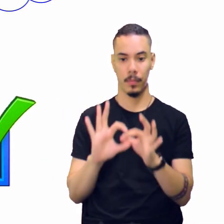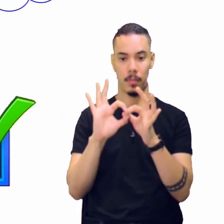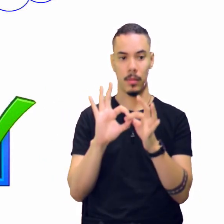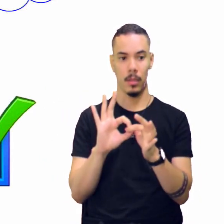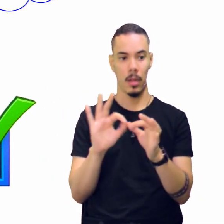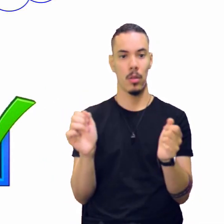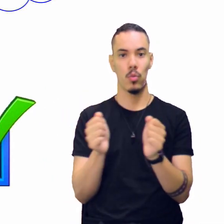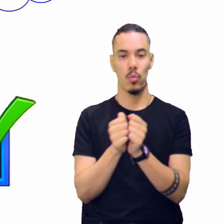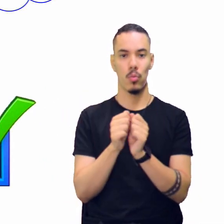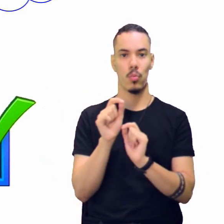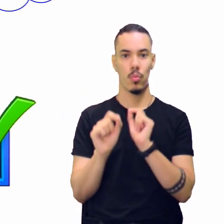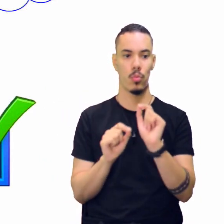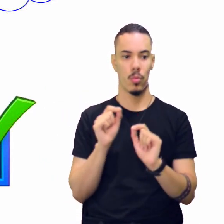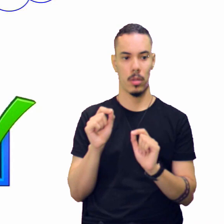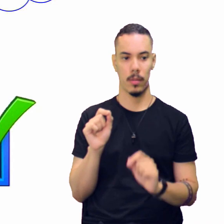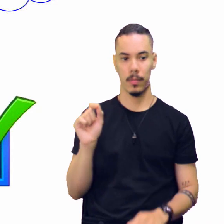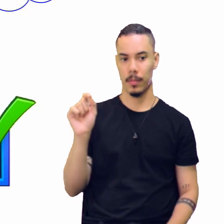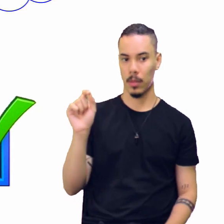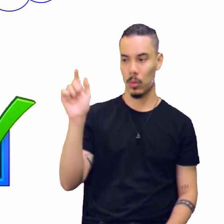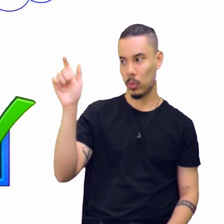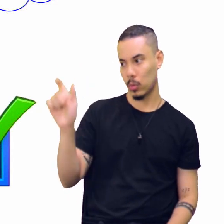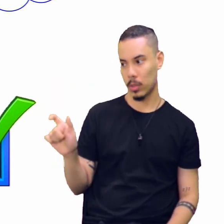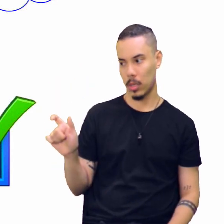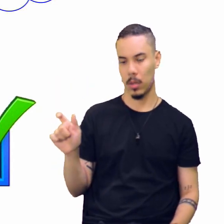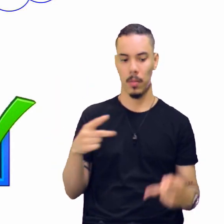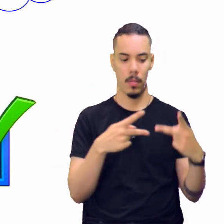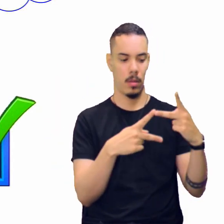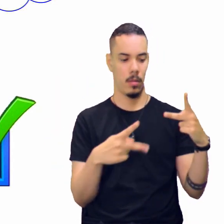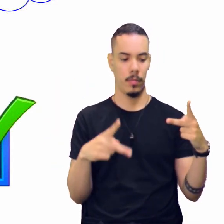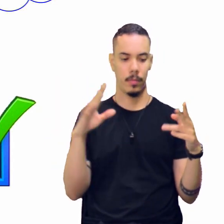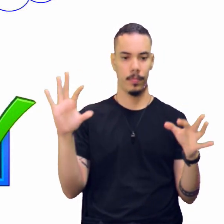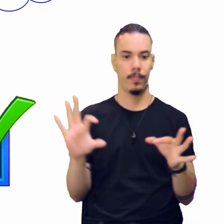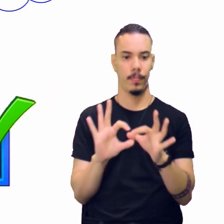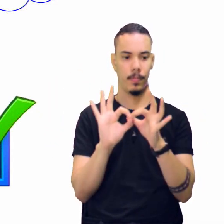o sujeito ao seu predicativo, que é o seu estado.